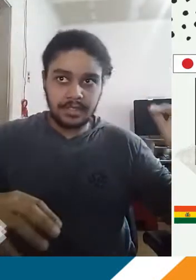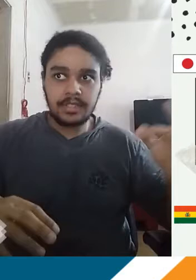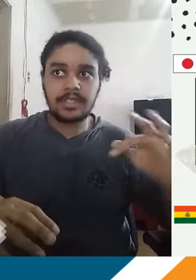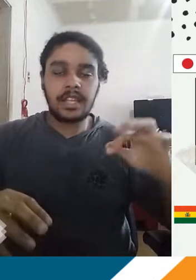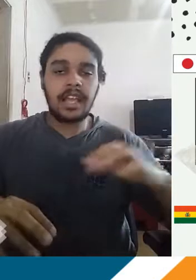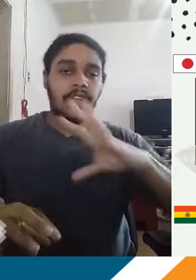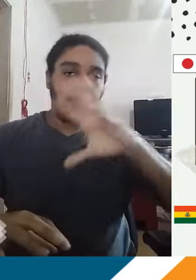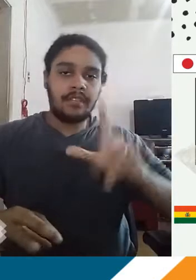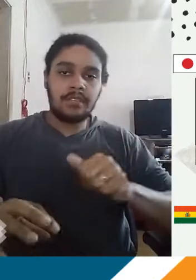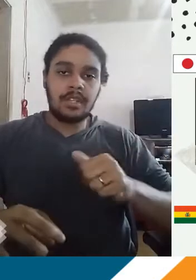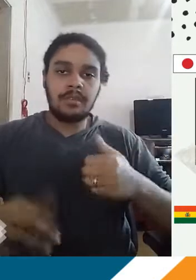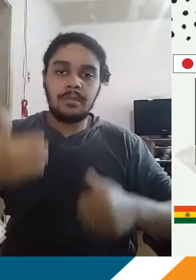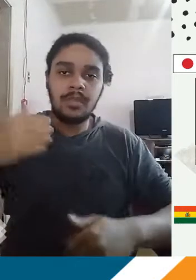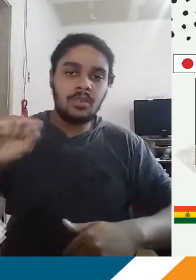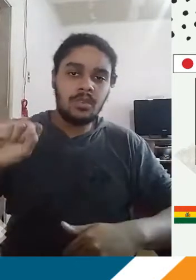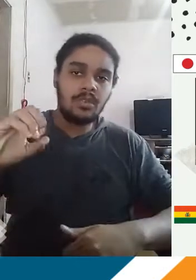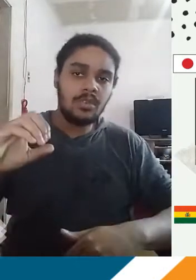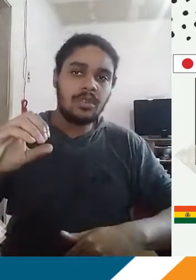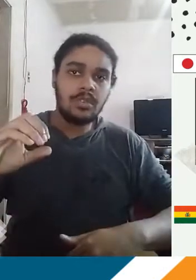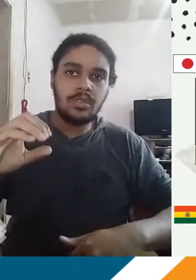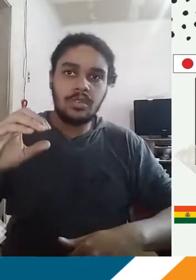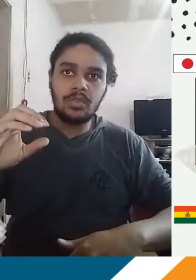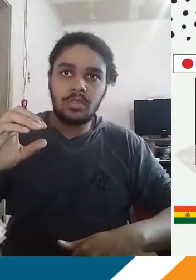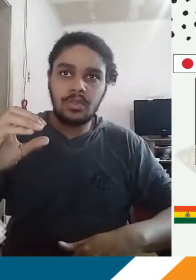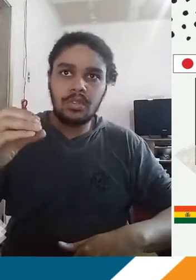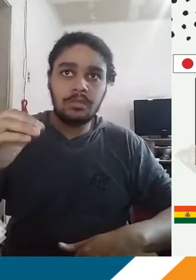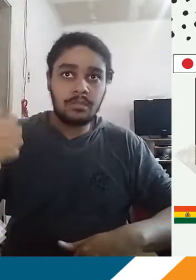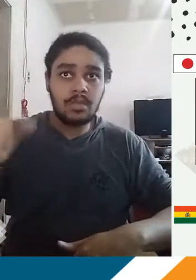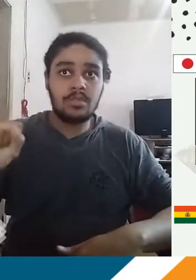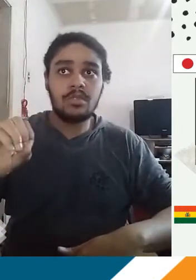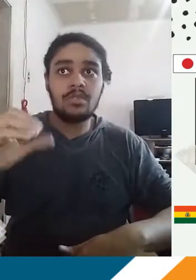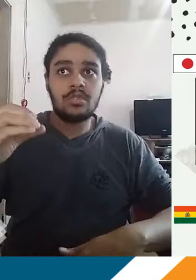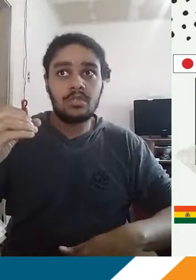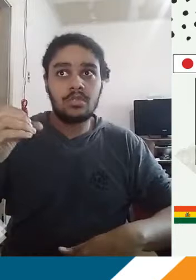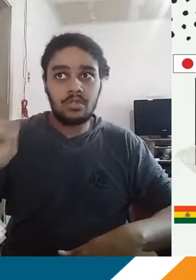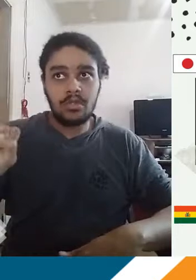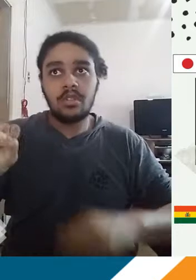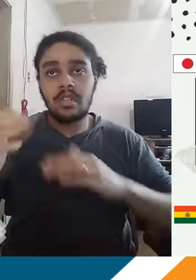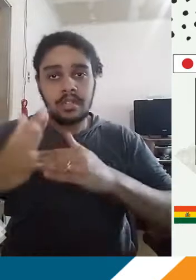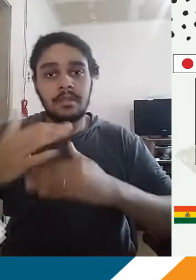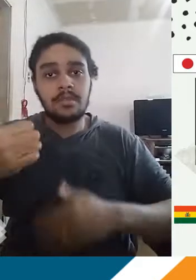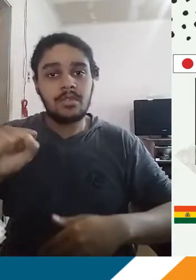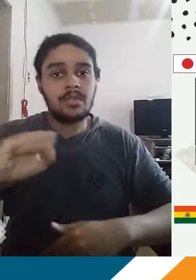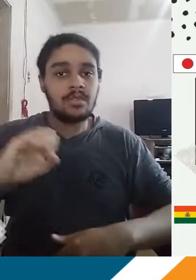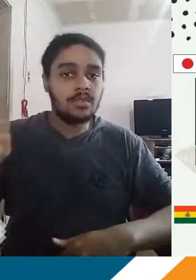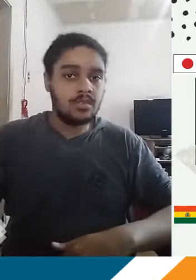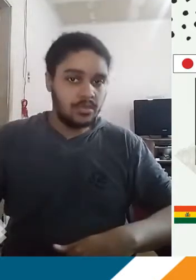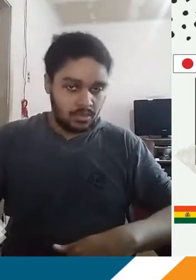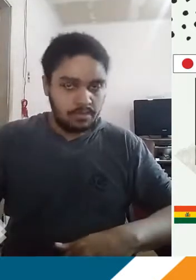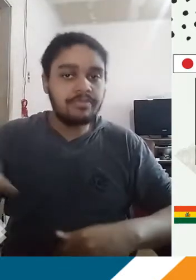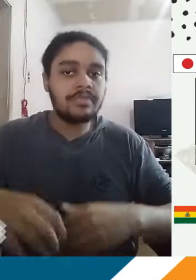segunda fase ela data de 1808 a 1888. Mediante a Lei Eusébio de Queiroz, foi vedada o tráfico negreiro no